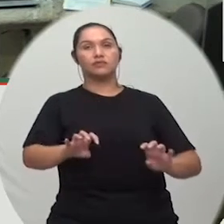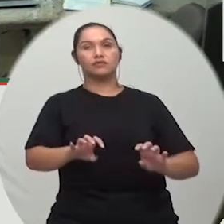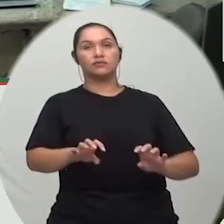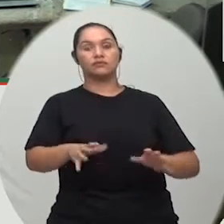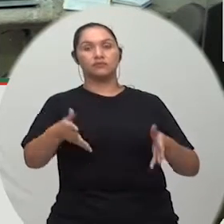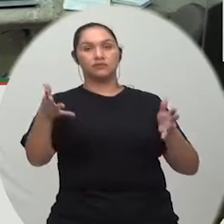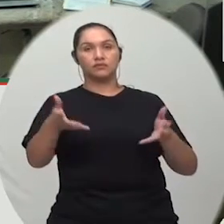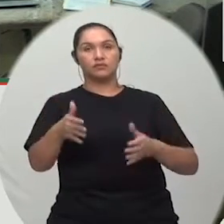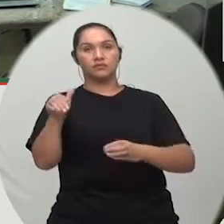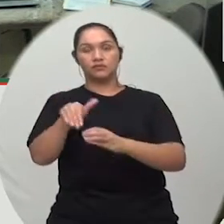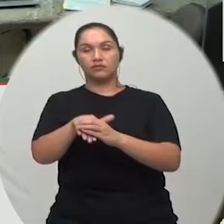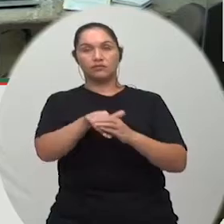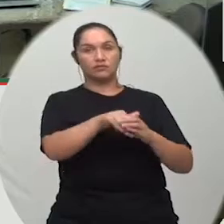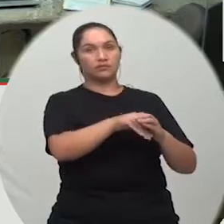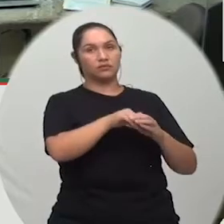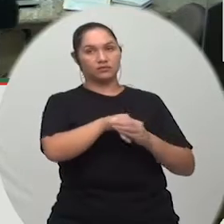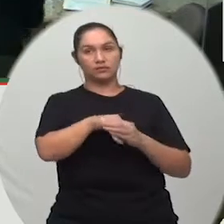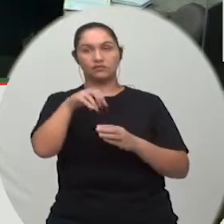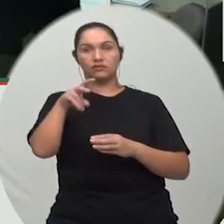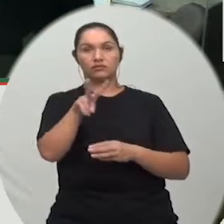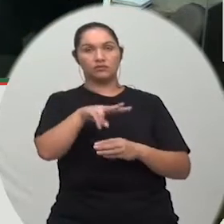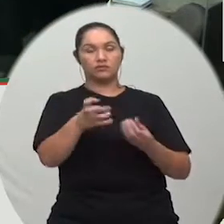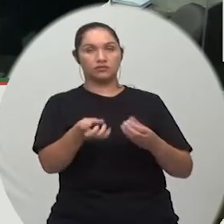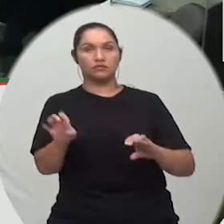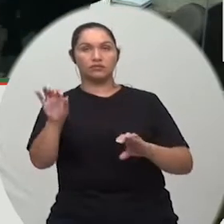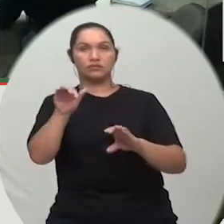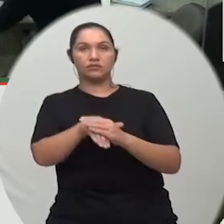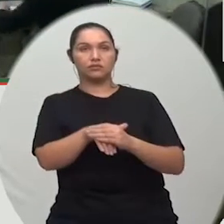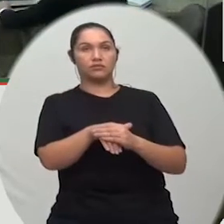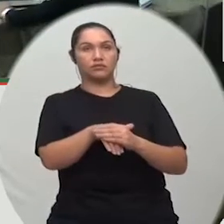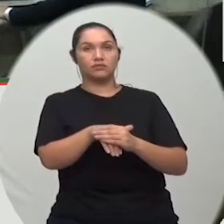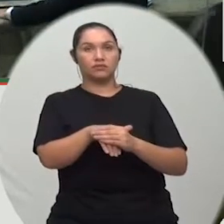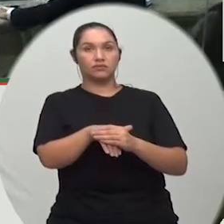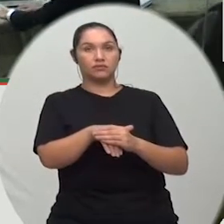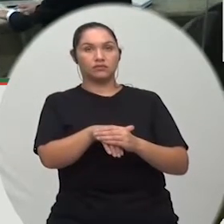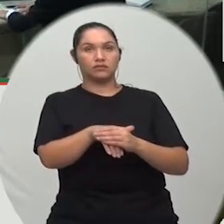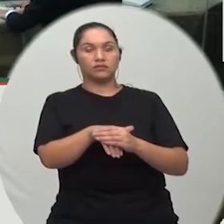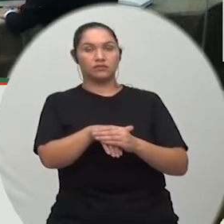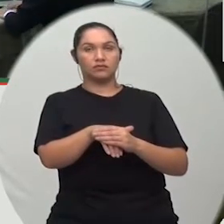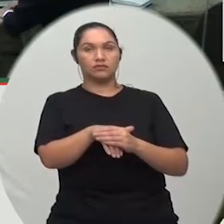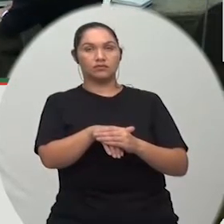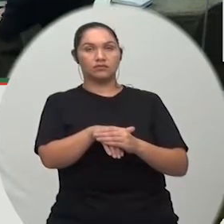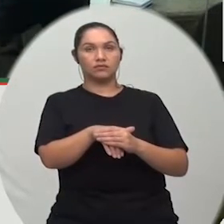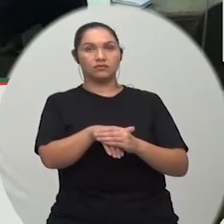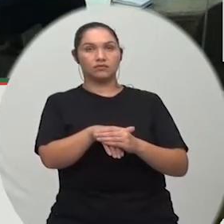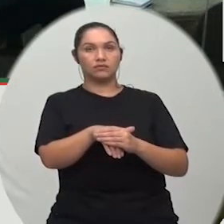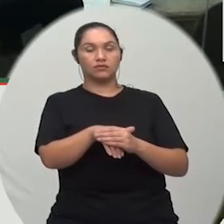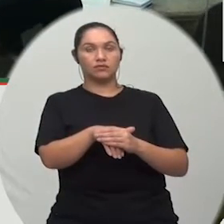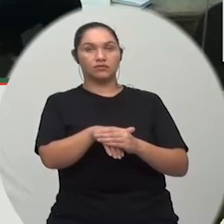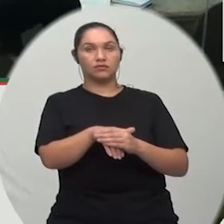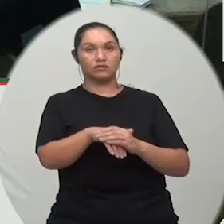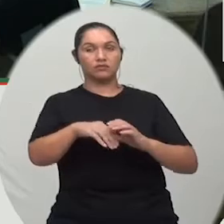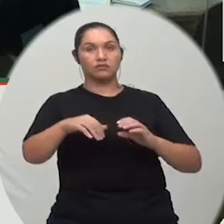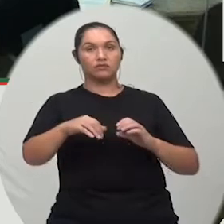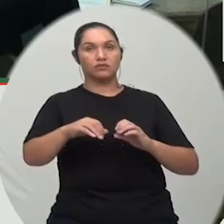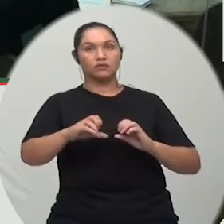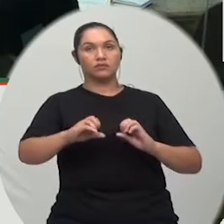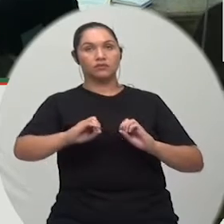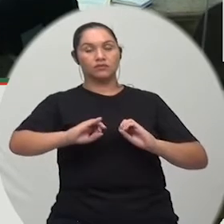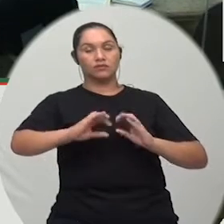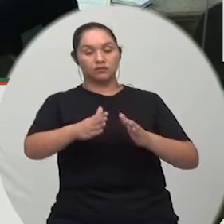discutir, está em votação. Os favoráveis permaneçam como estão. Os contrários se manifestem. Aprovado